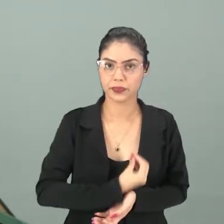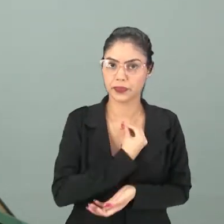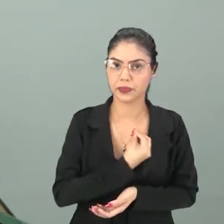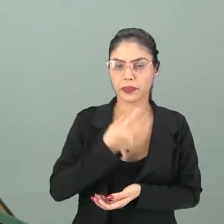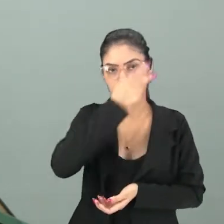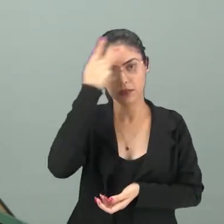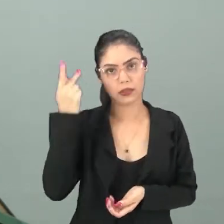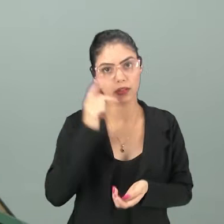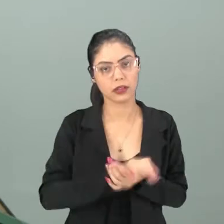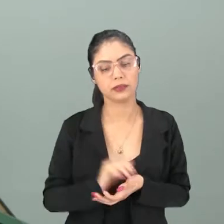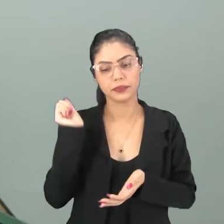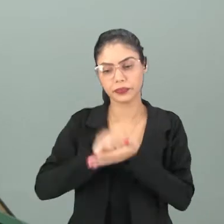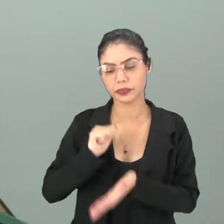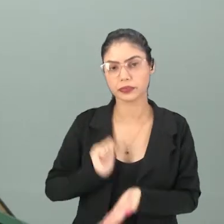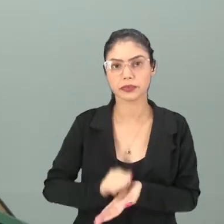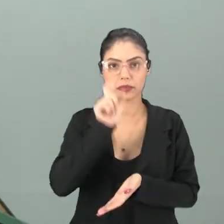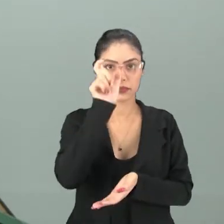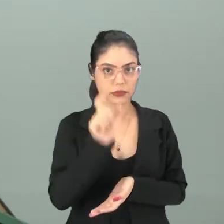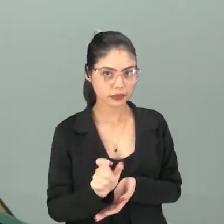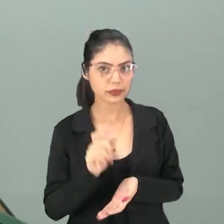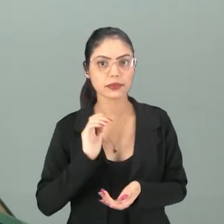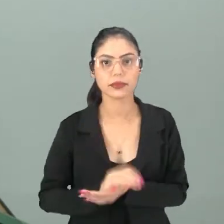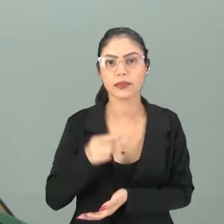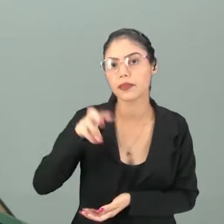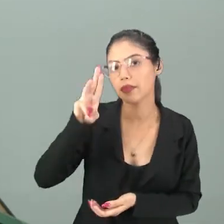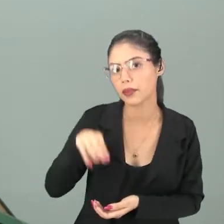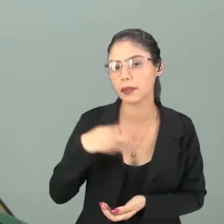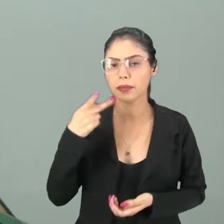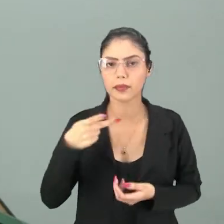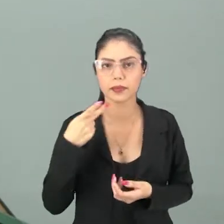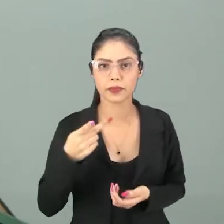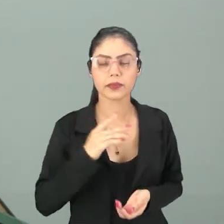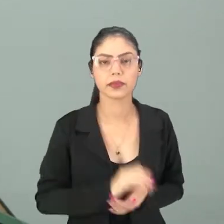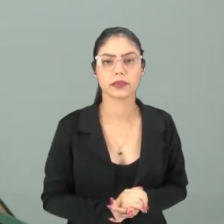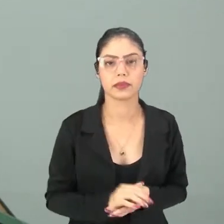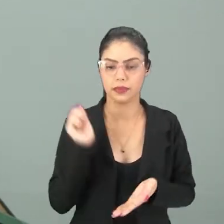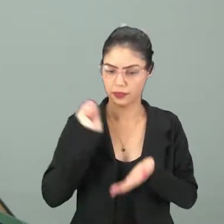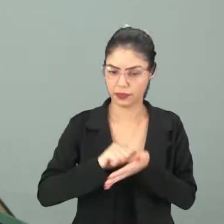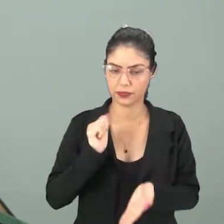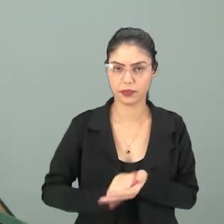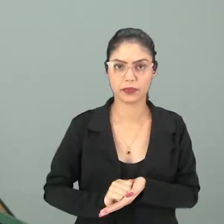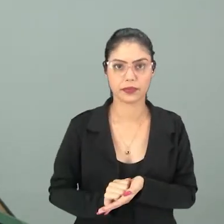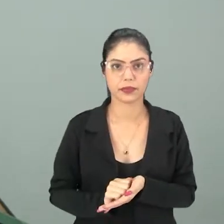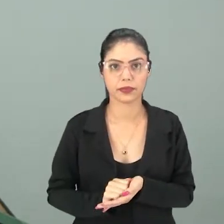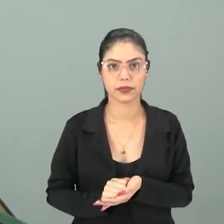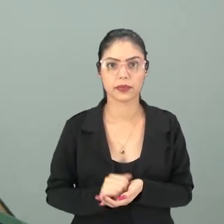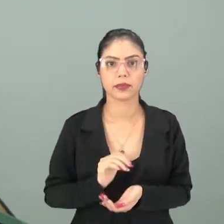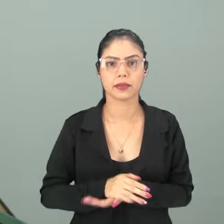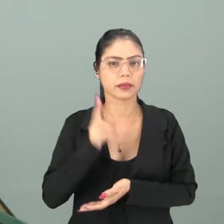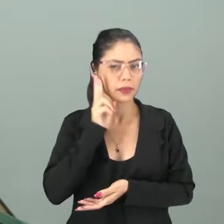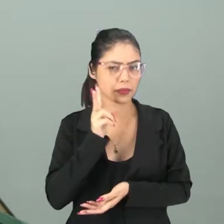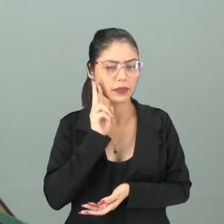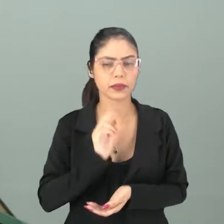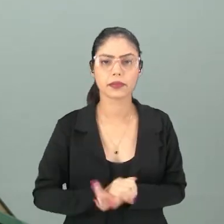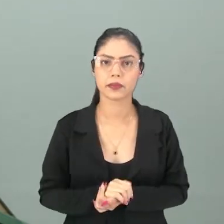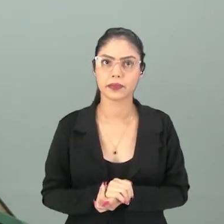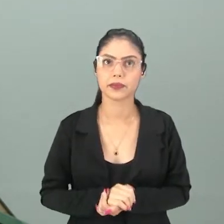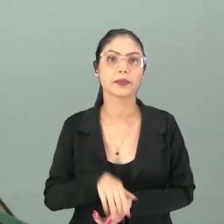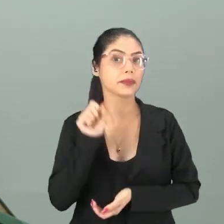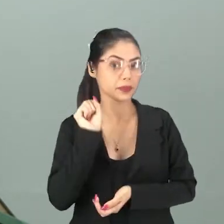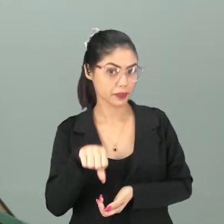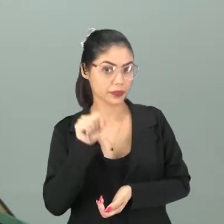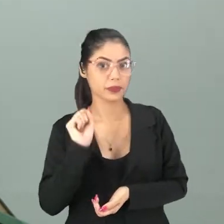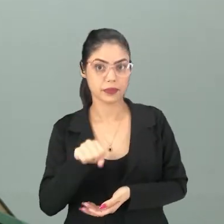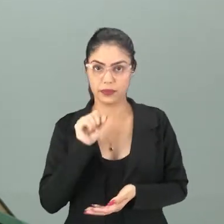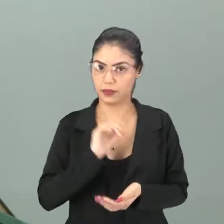que se põe na autobiografia. O que mais que ele contou na sua autobiografia? Tenta aí lembrar. Isso